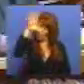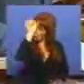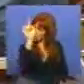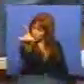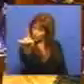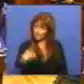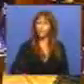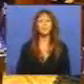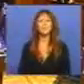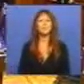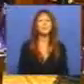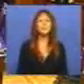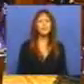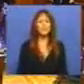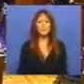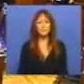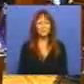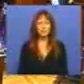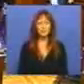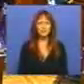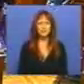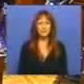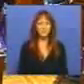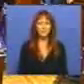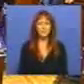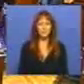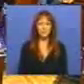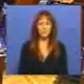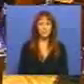Governo. Aplausos.